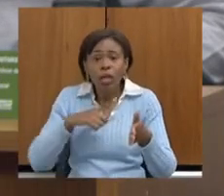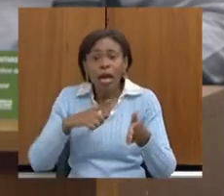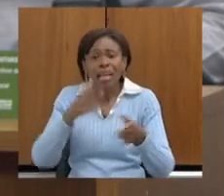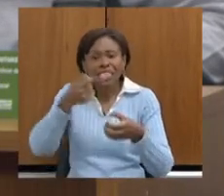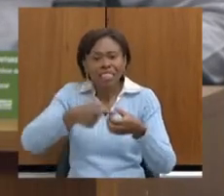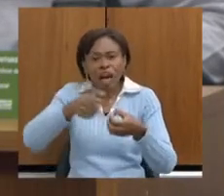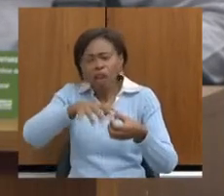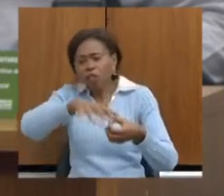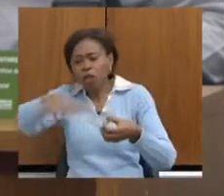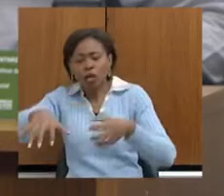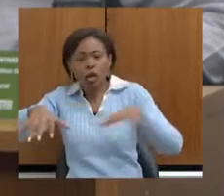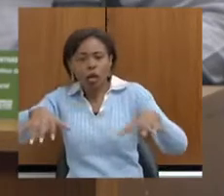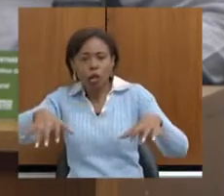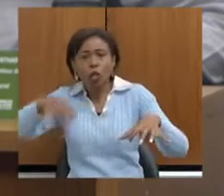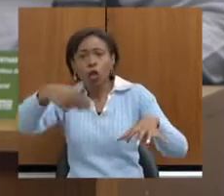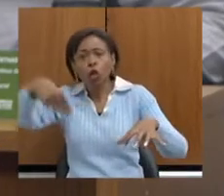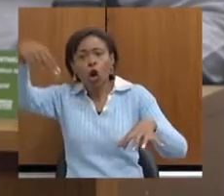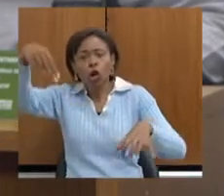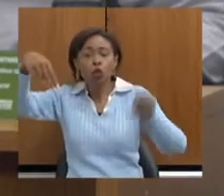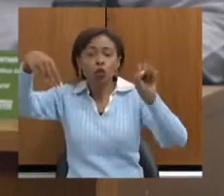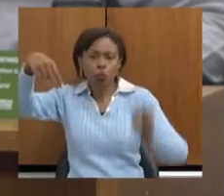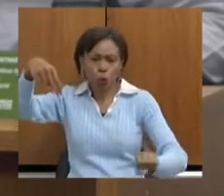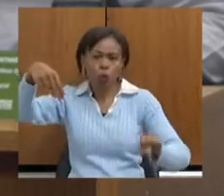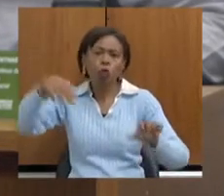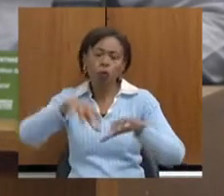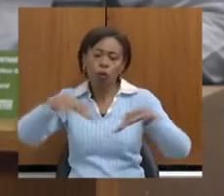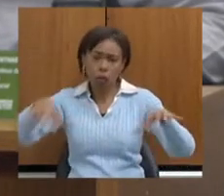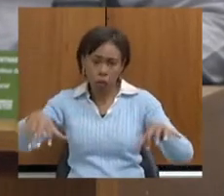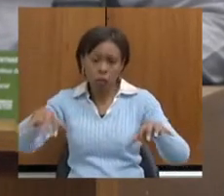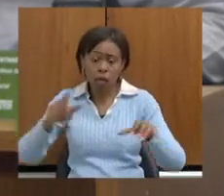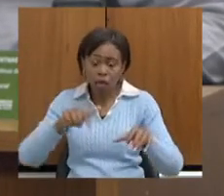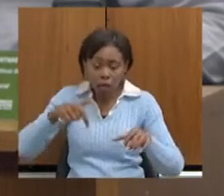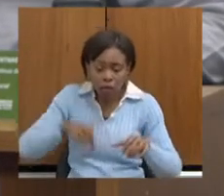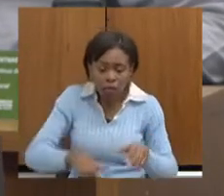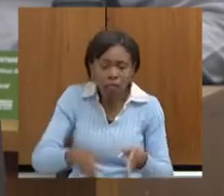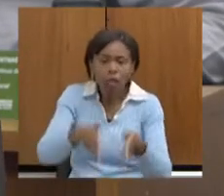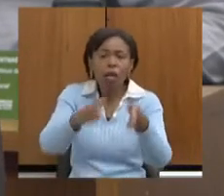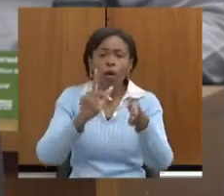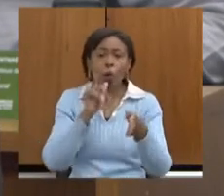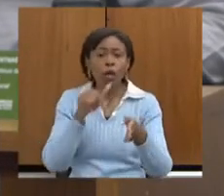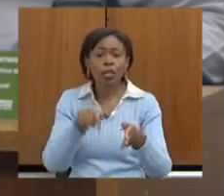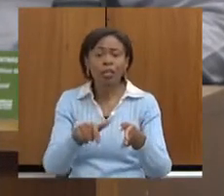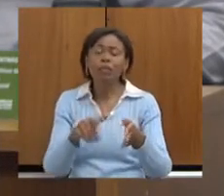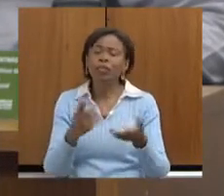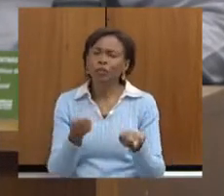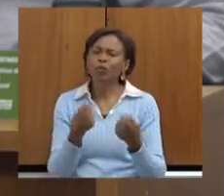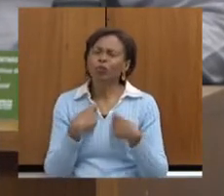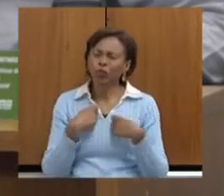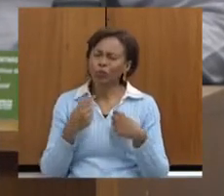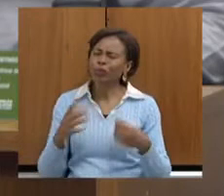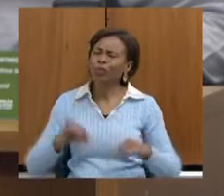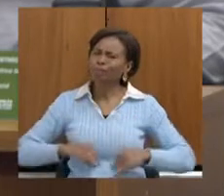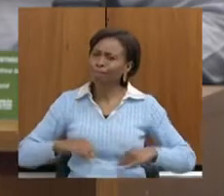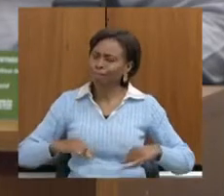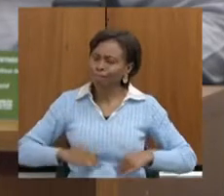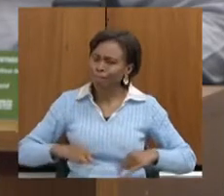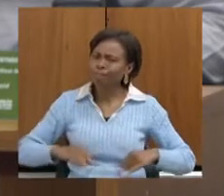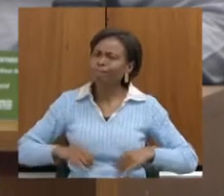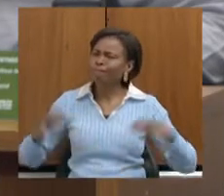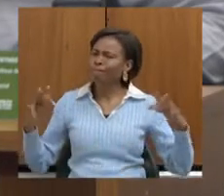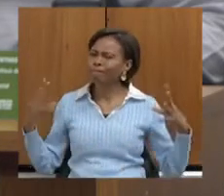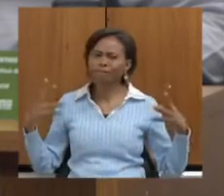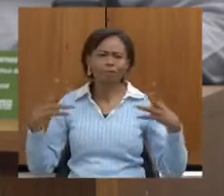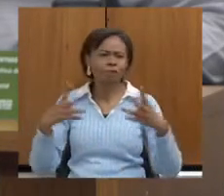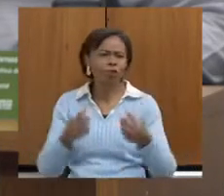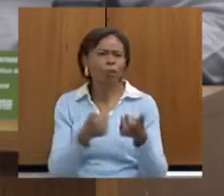norte e a parte isso entendeu então nós estamos vivendo esse sofrimento igual o todos na bacia da